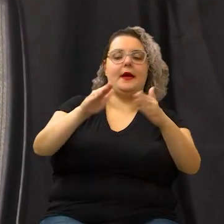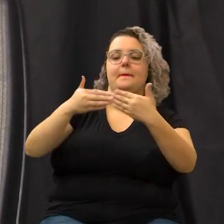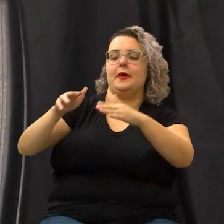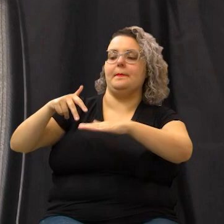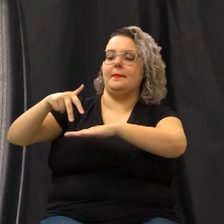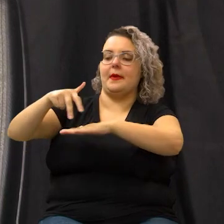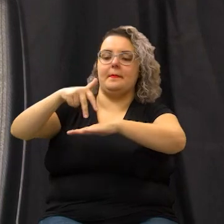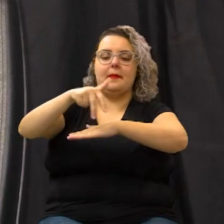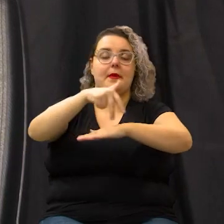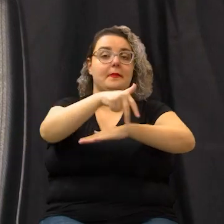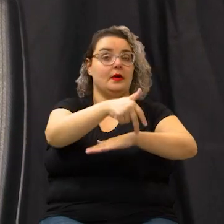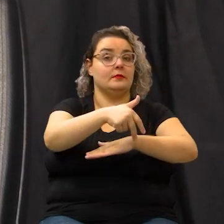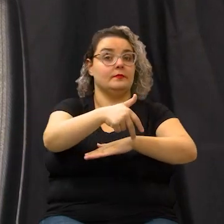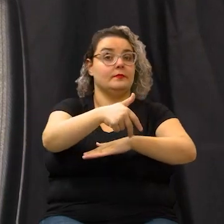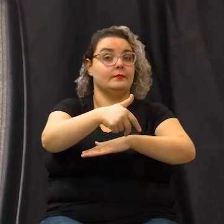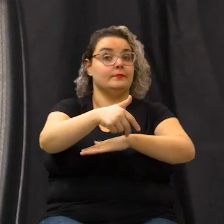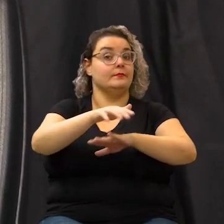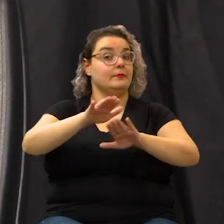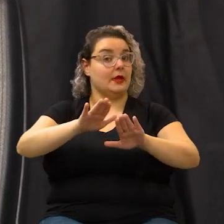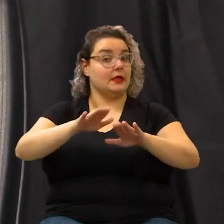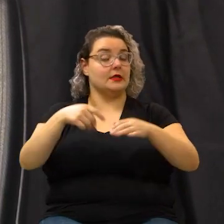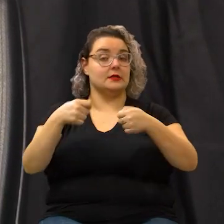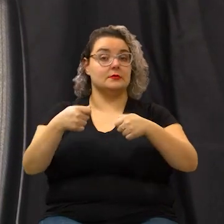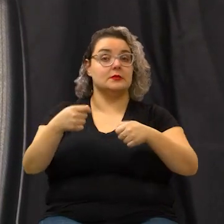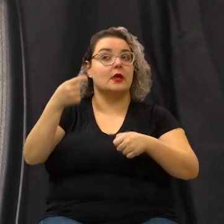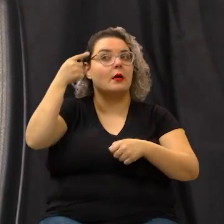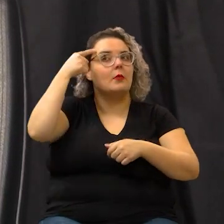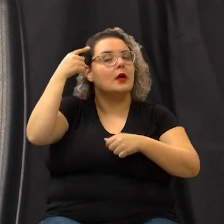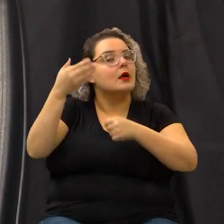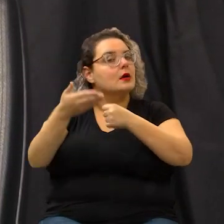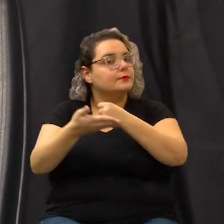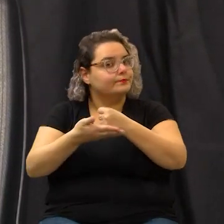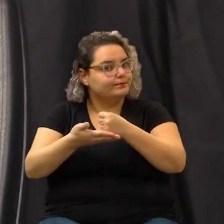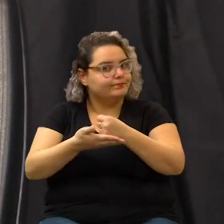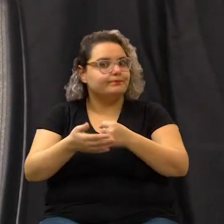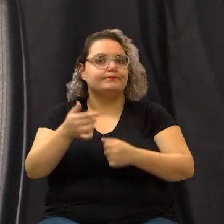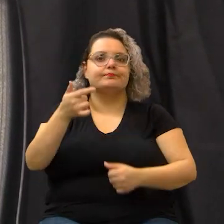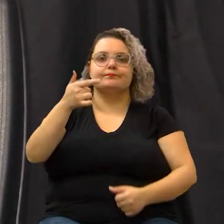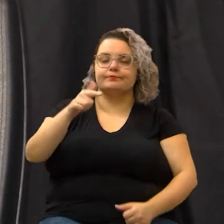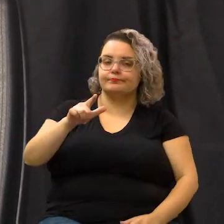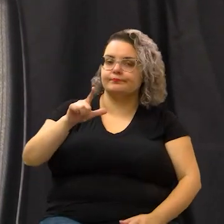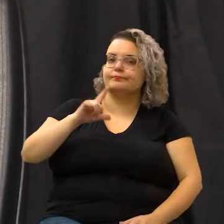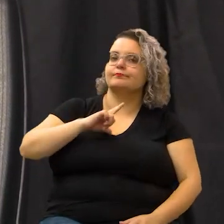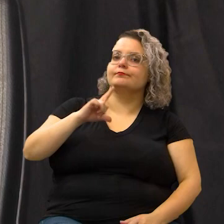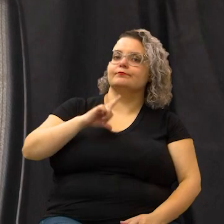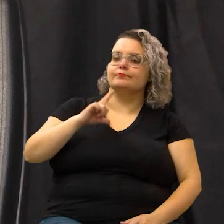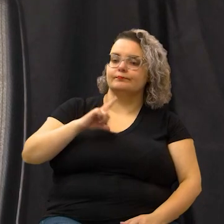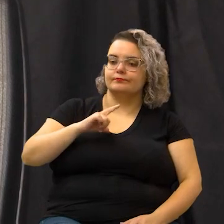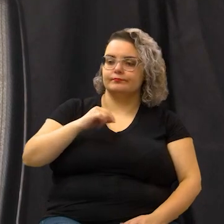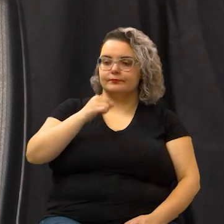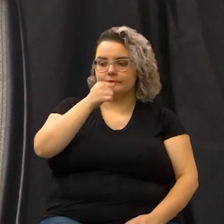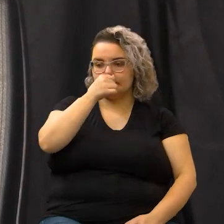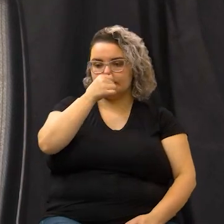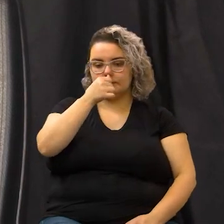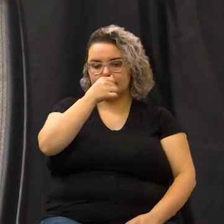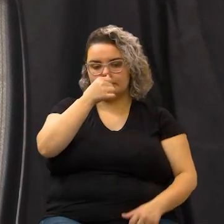muitas portas. E todas as portas a gente tem que pensar na nossa base. Para a gente continuar